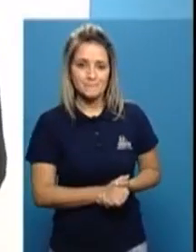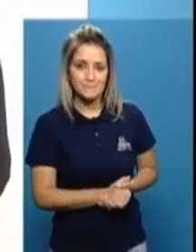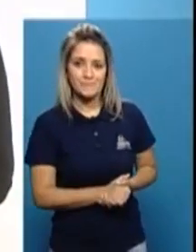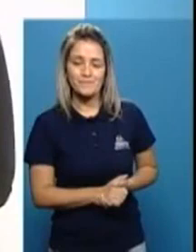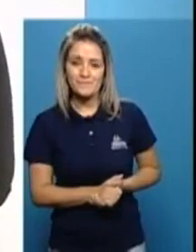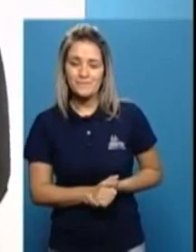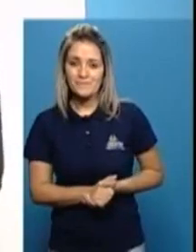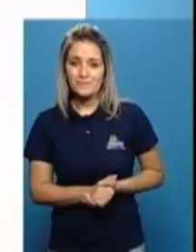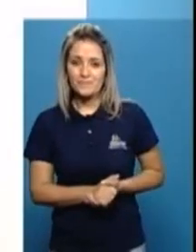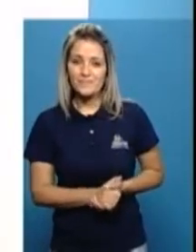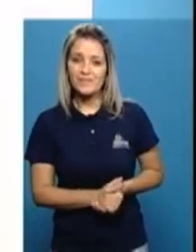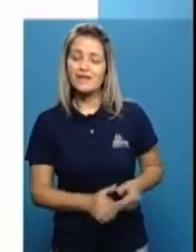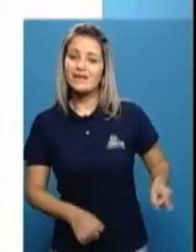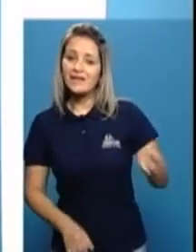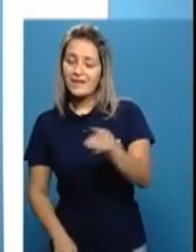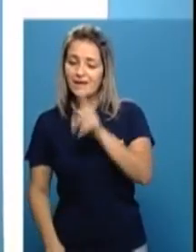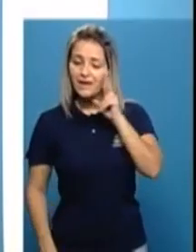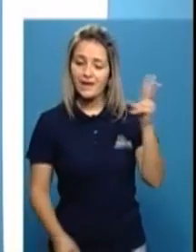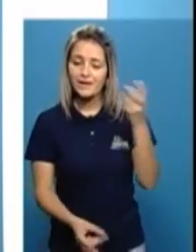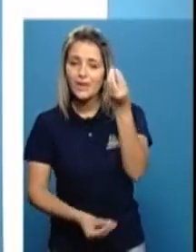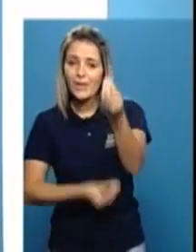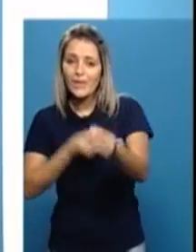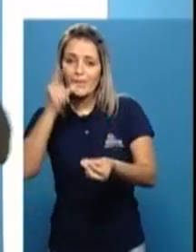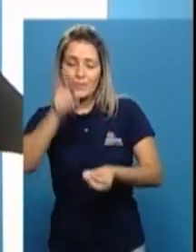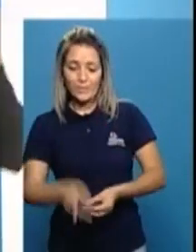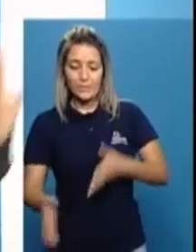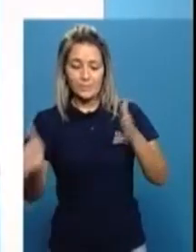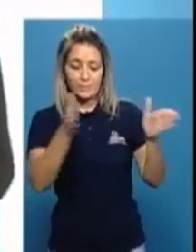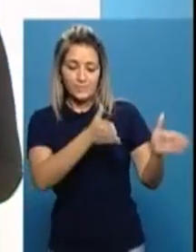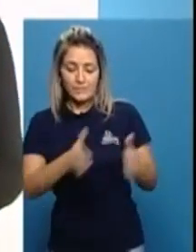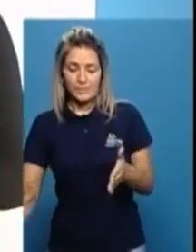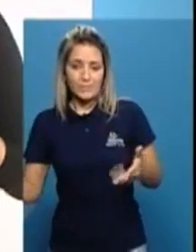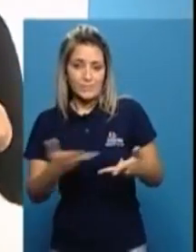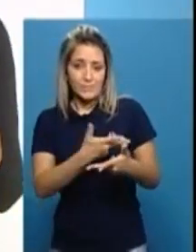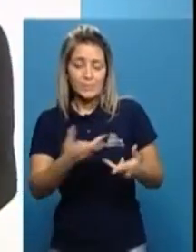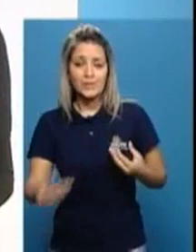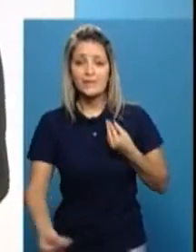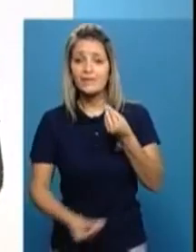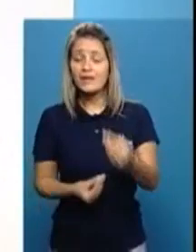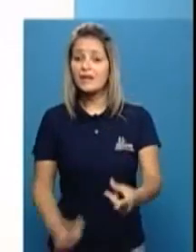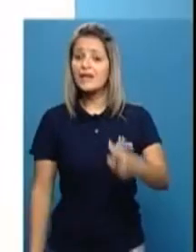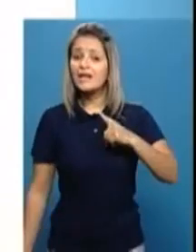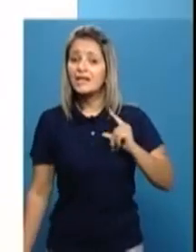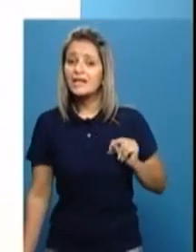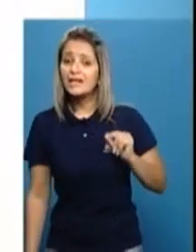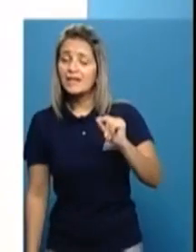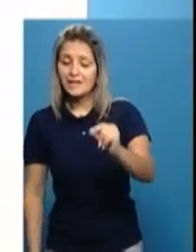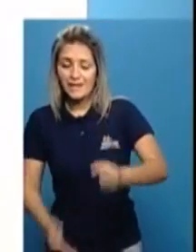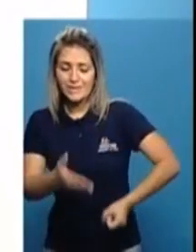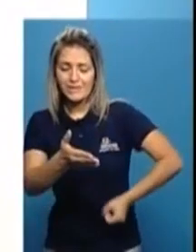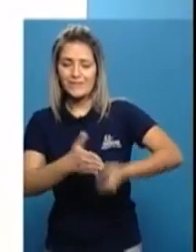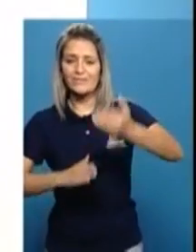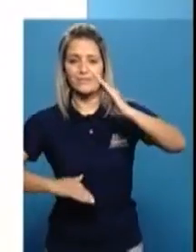Então, até agora, nós vimos que os sistemas de produção, né, um sistema de produção, ele é composto por um conjunto